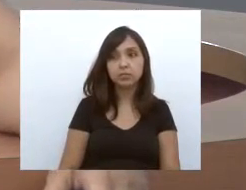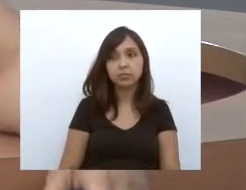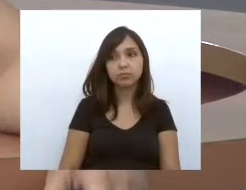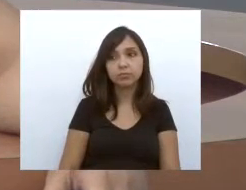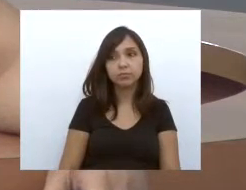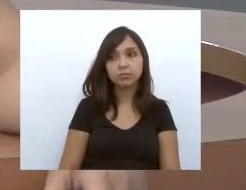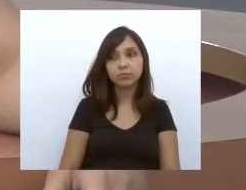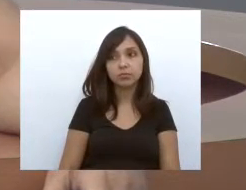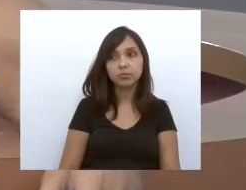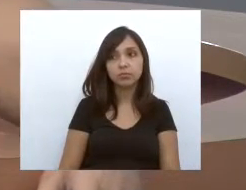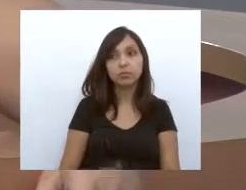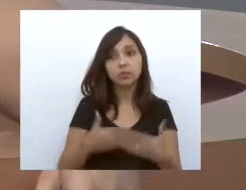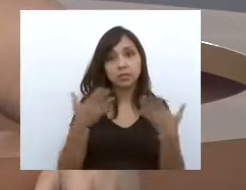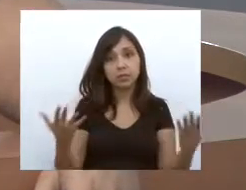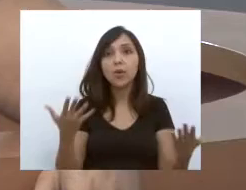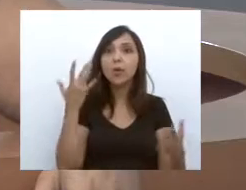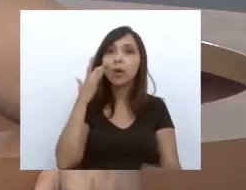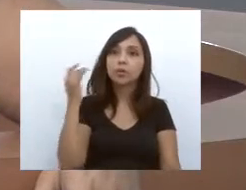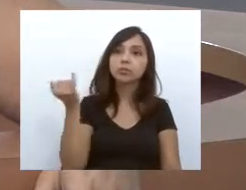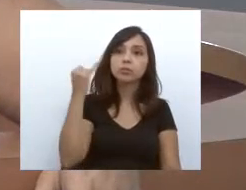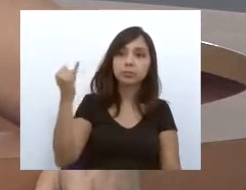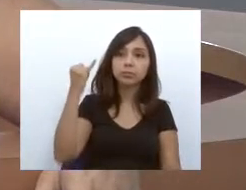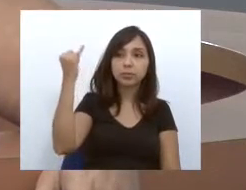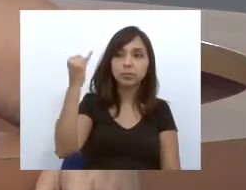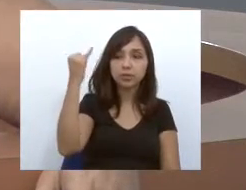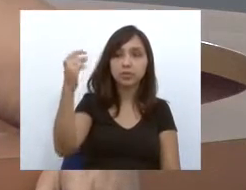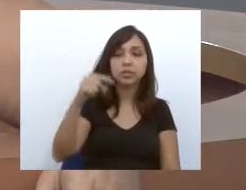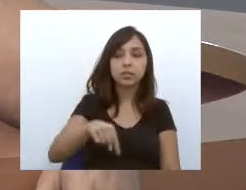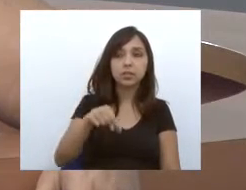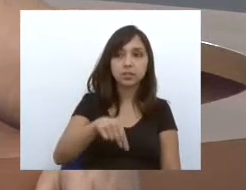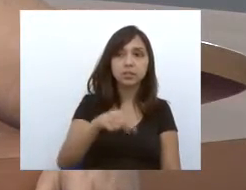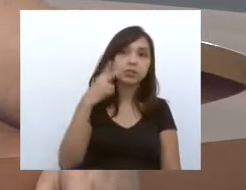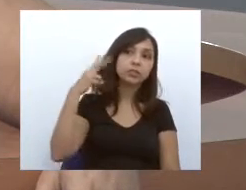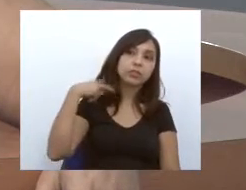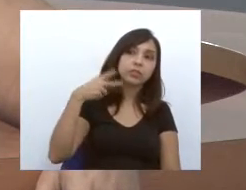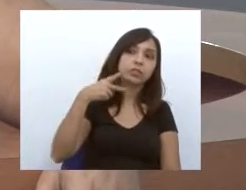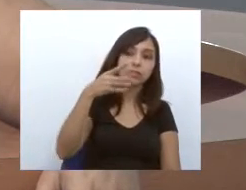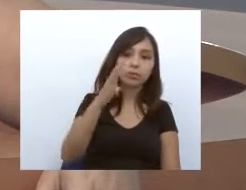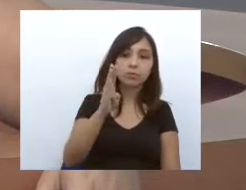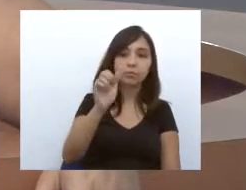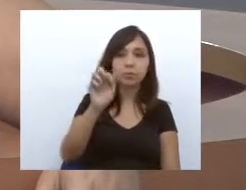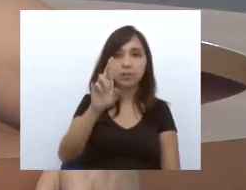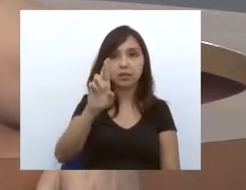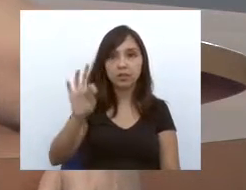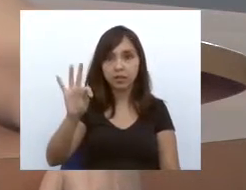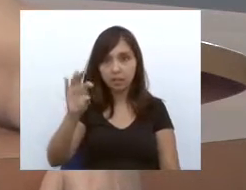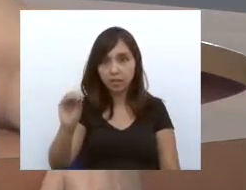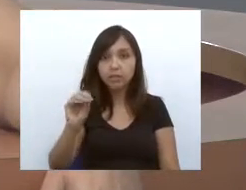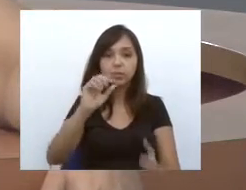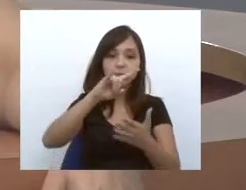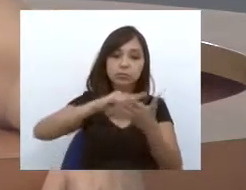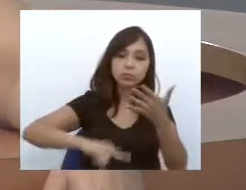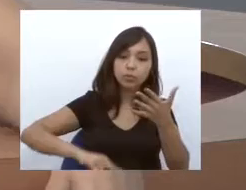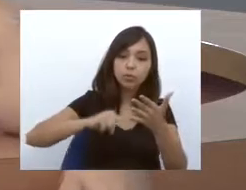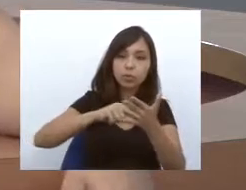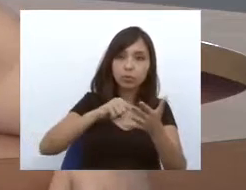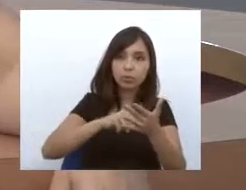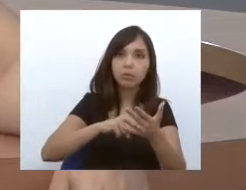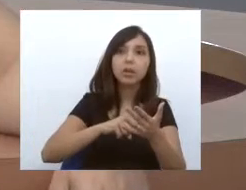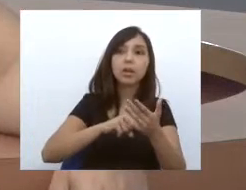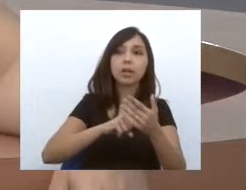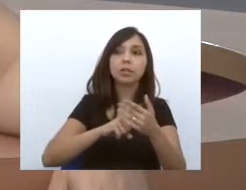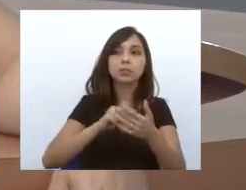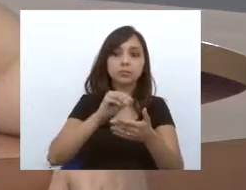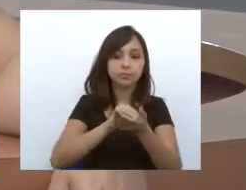Então, eu acho importante também o que foi dito aqui pelo vereador Barreto, de um documento, da gente tirar aqui